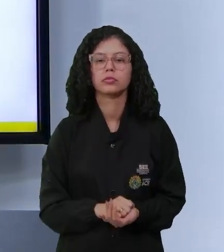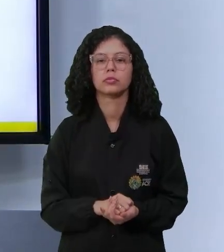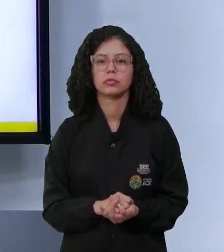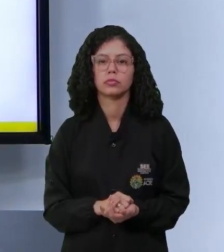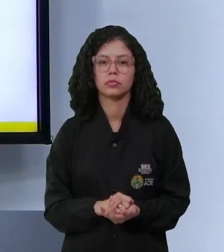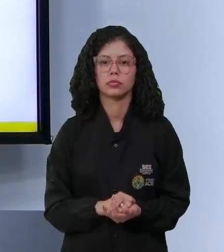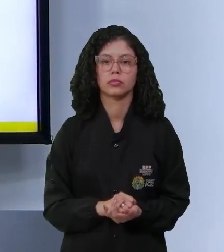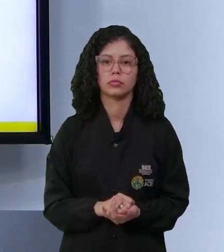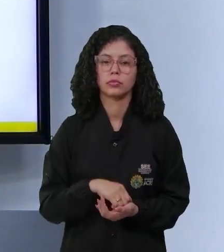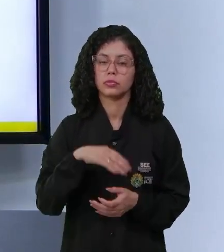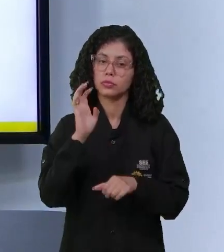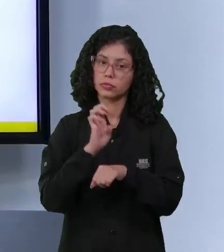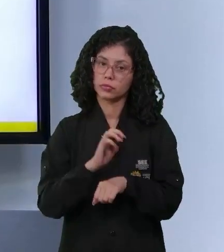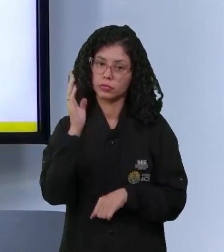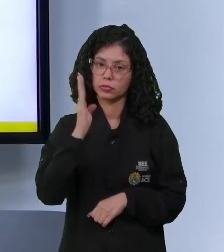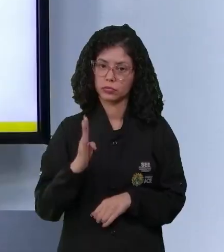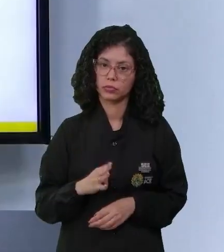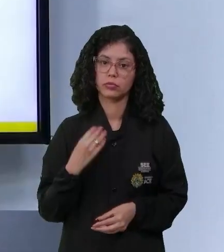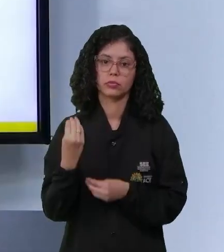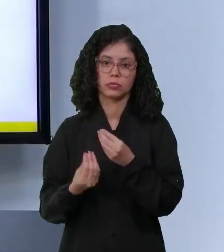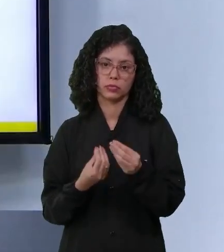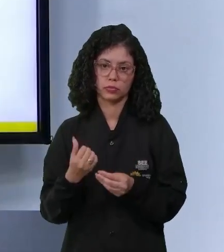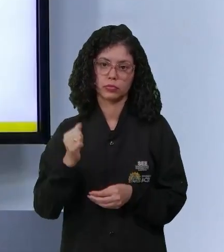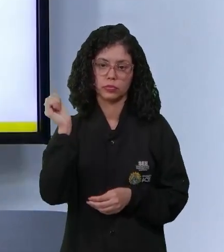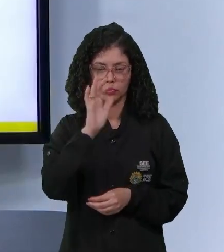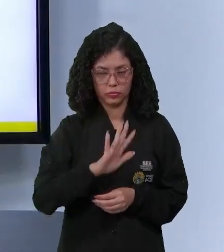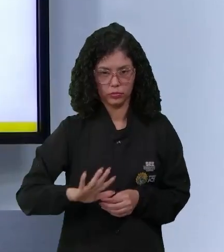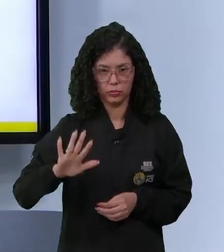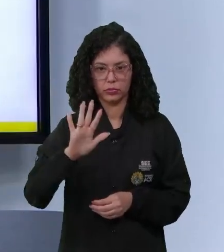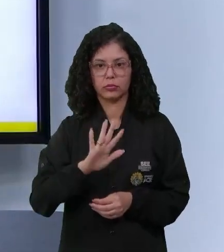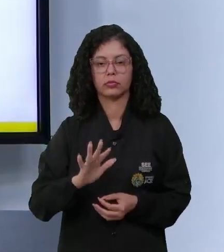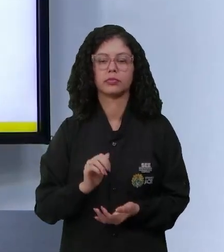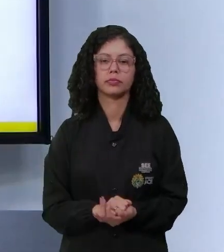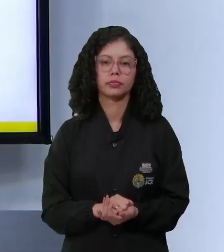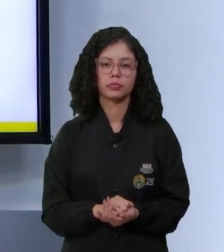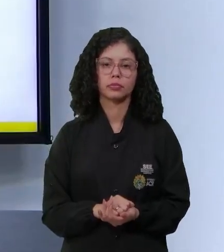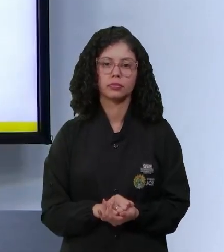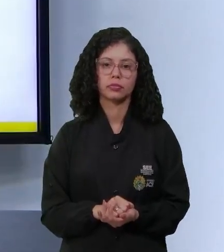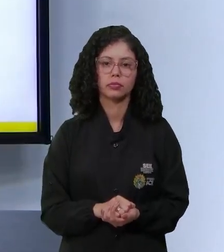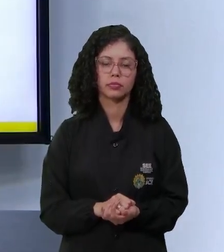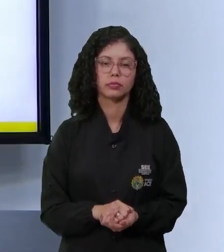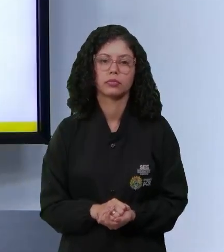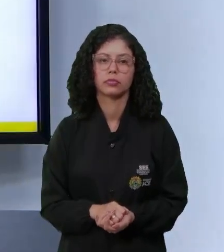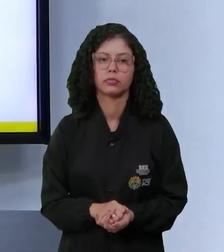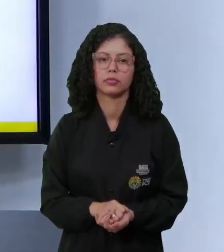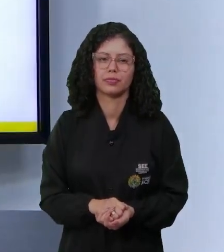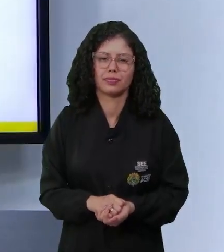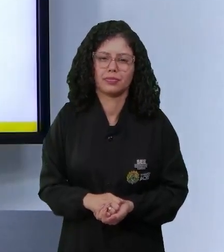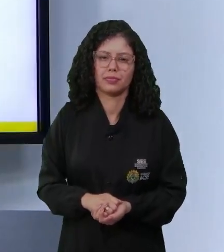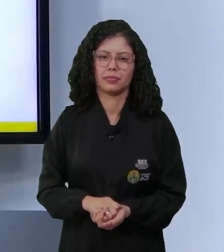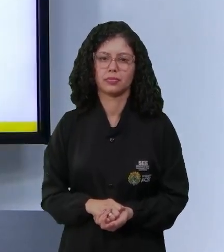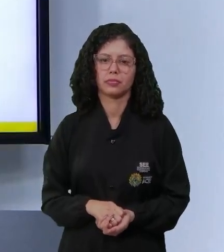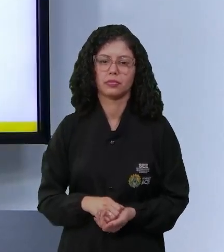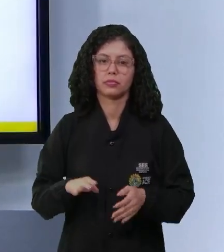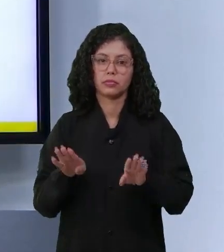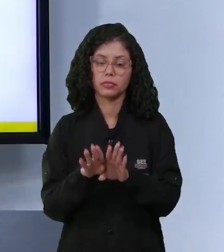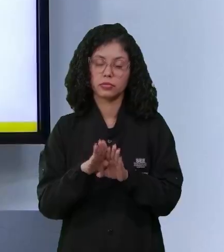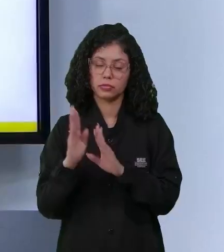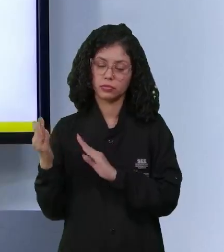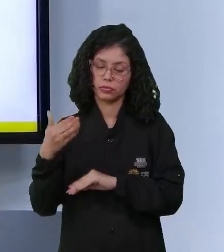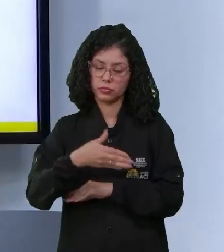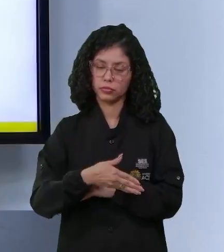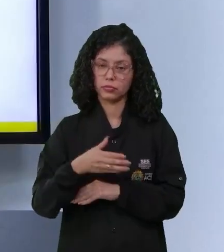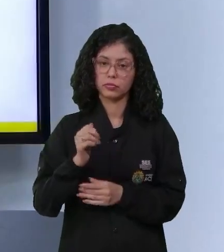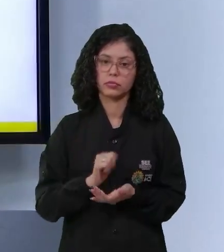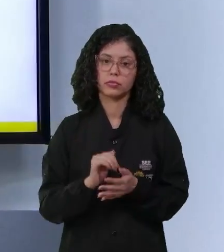do Estado brasileiro como nação. Outra característica importante desse período com a vinda da família real